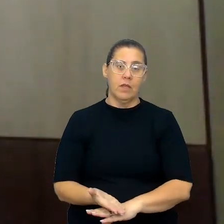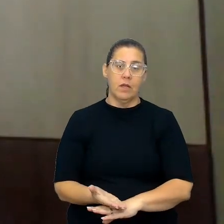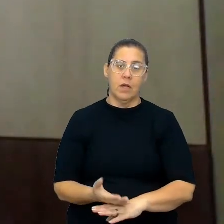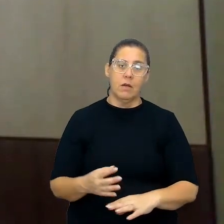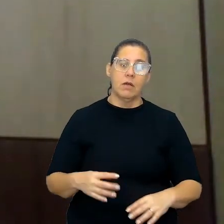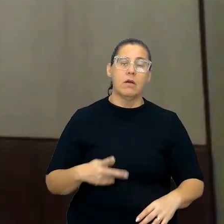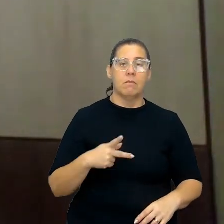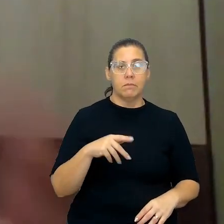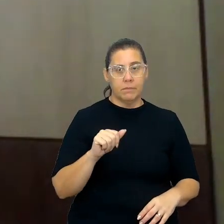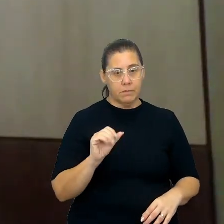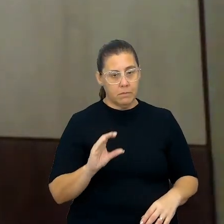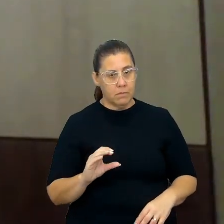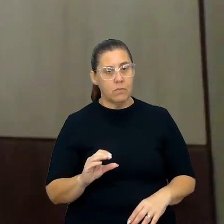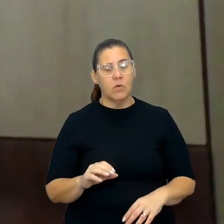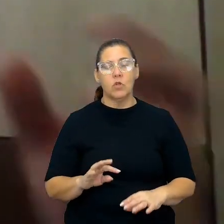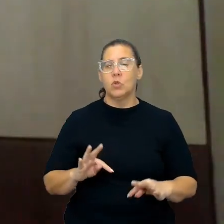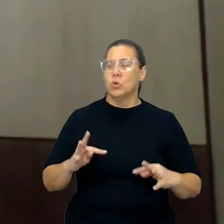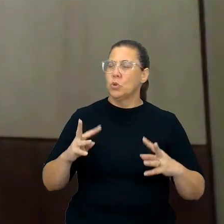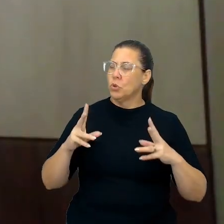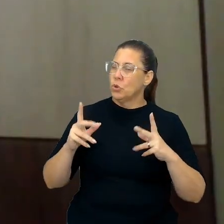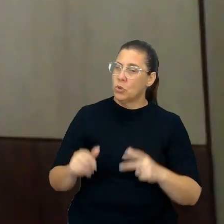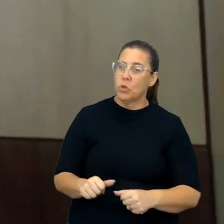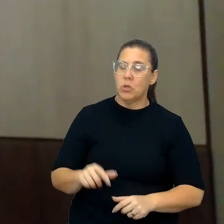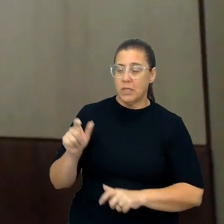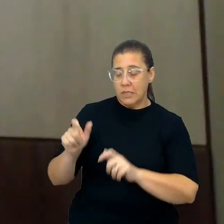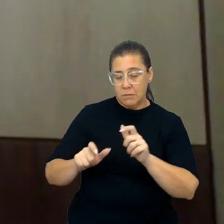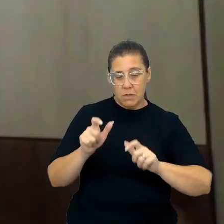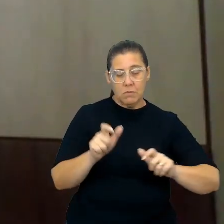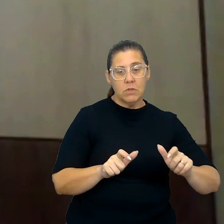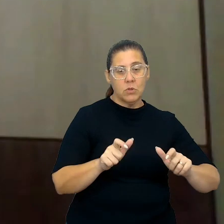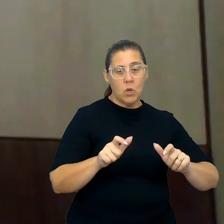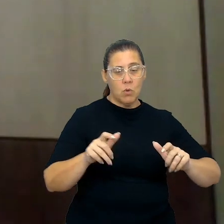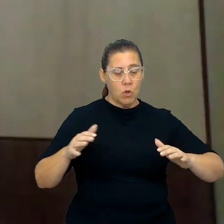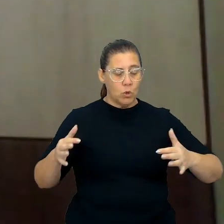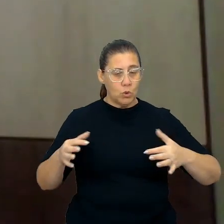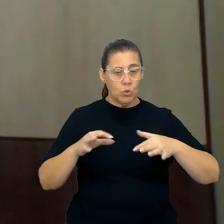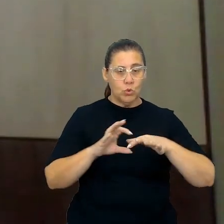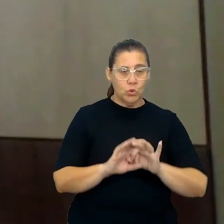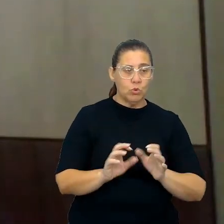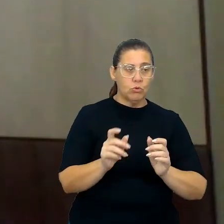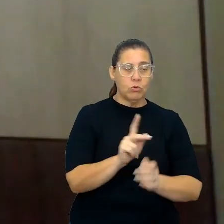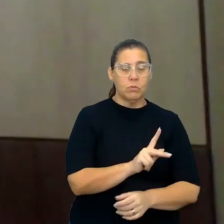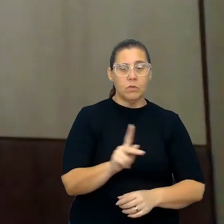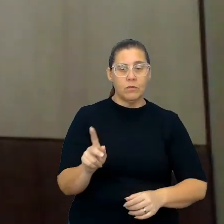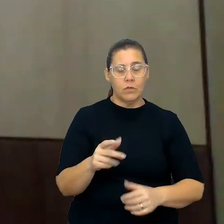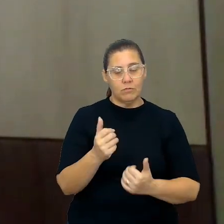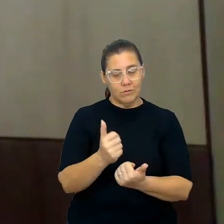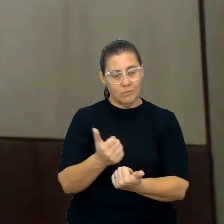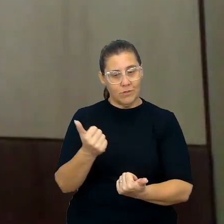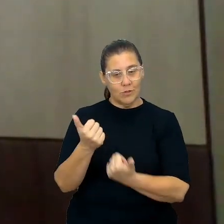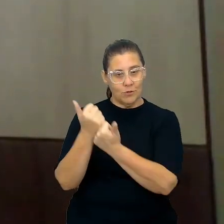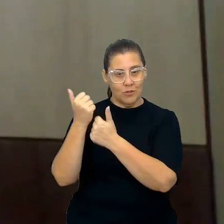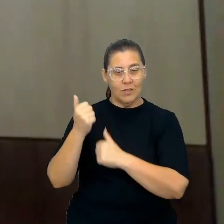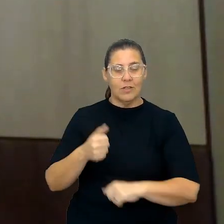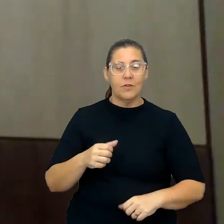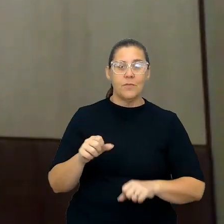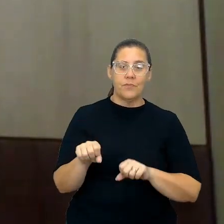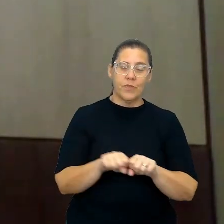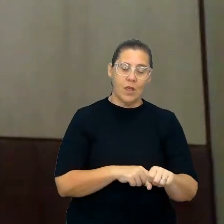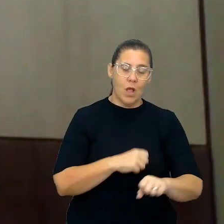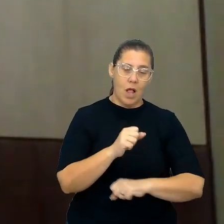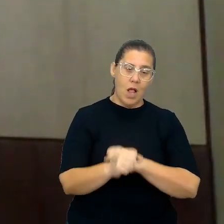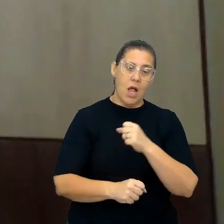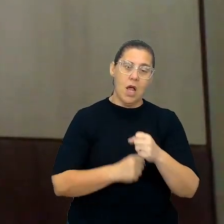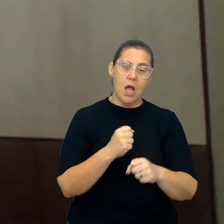dos PACs, dos vice-diretores, aquelas pessoas que, junto com os nossos professores, nos auxiliam na formação de ano e